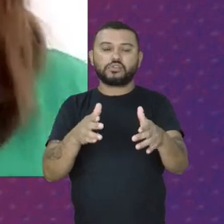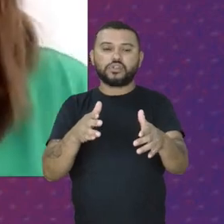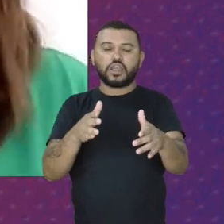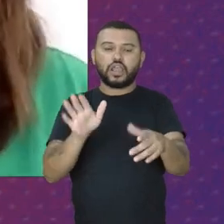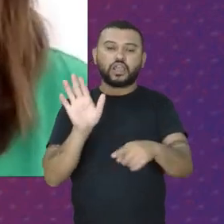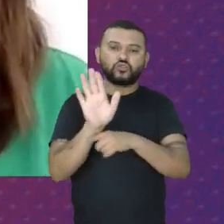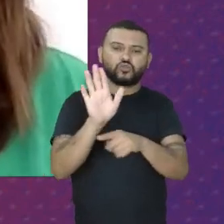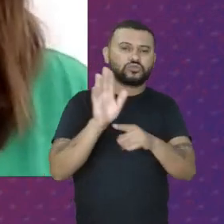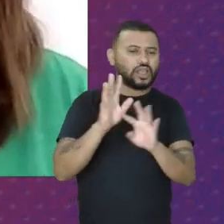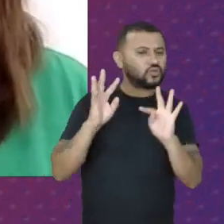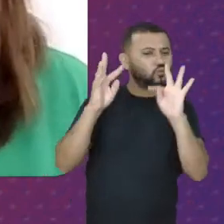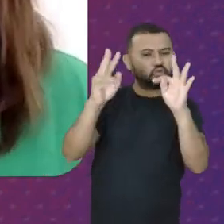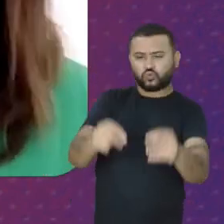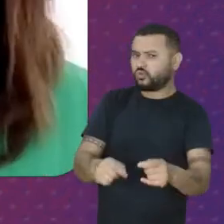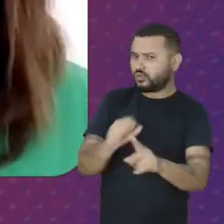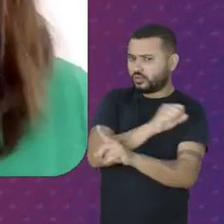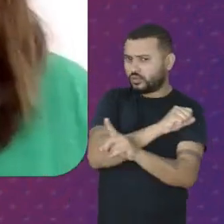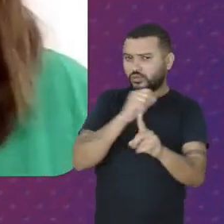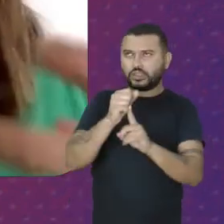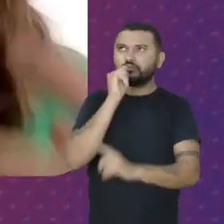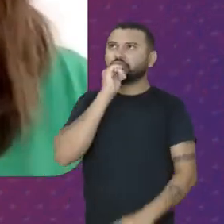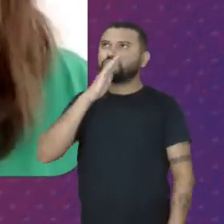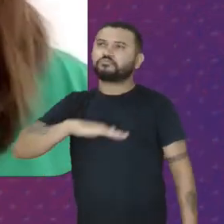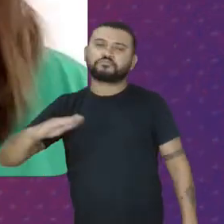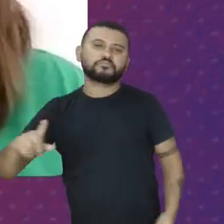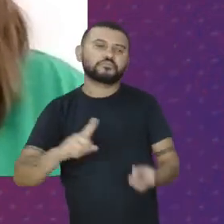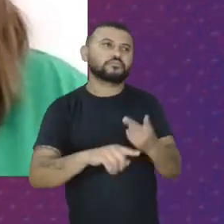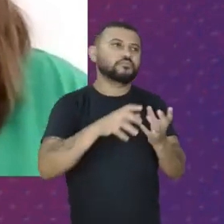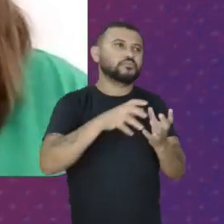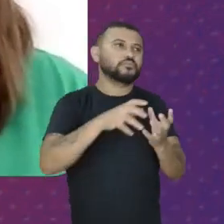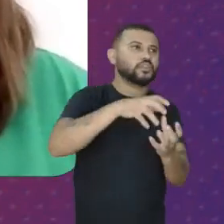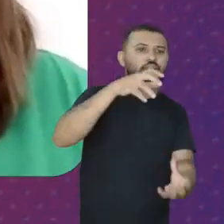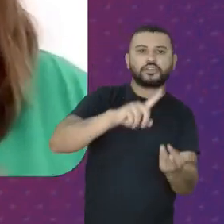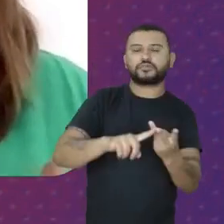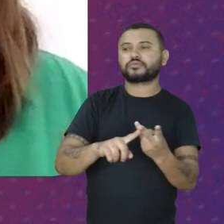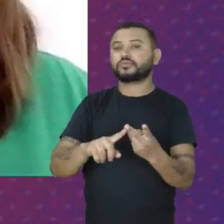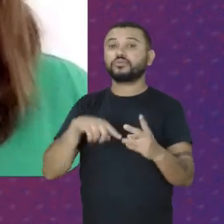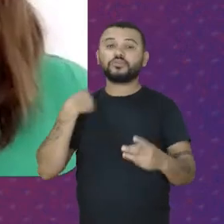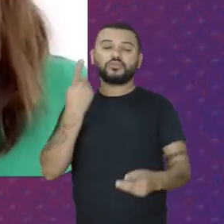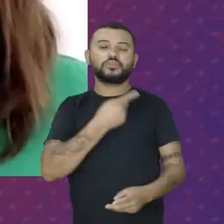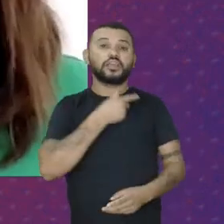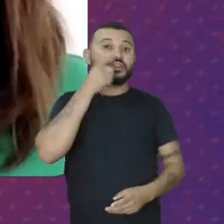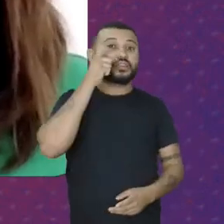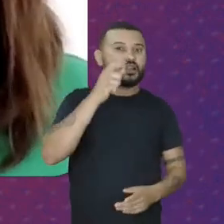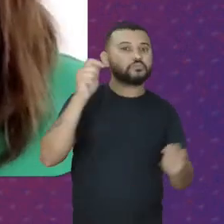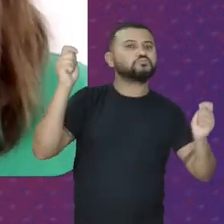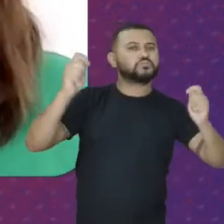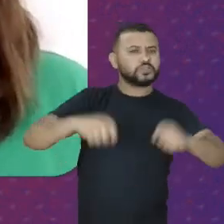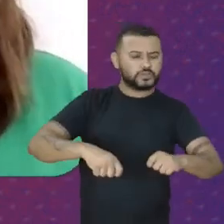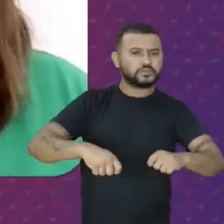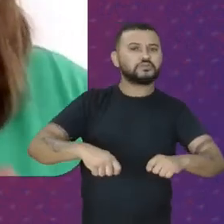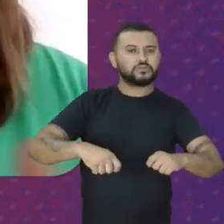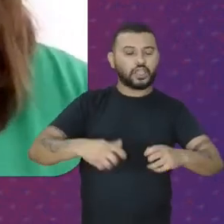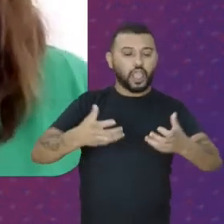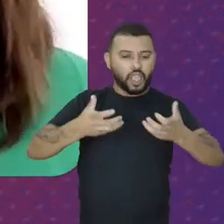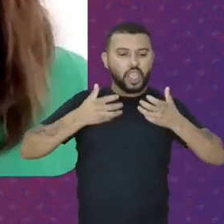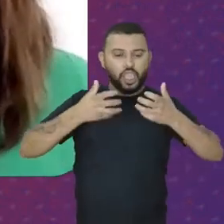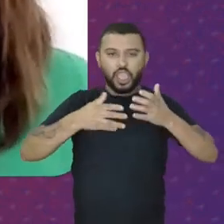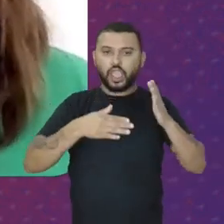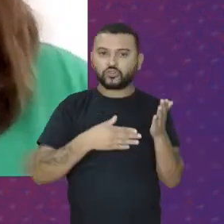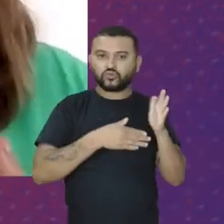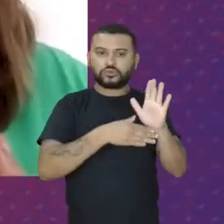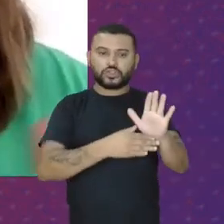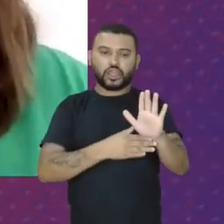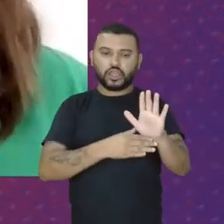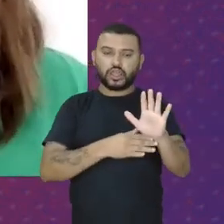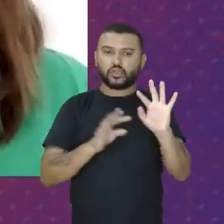agregar toda a sociedade, a criança, o idoso. Então, a gente tem essa capacidade de